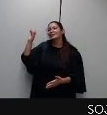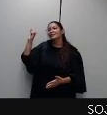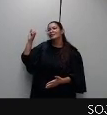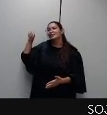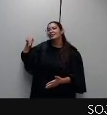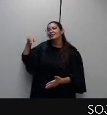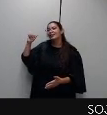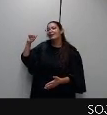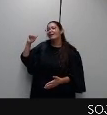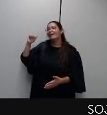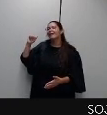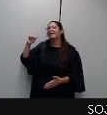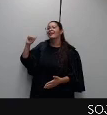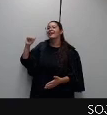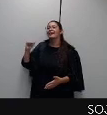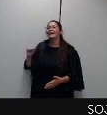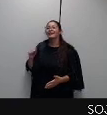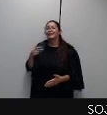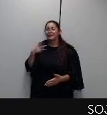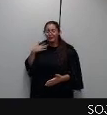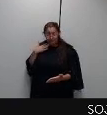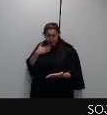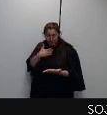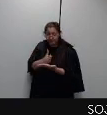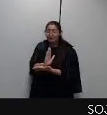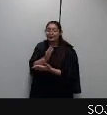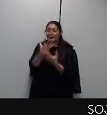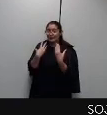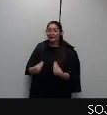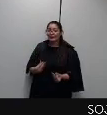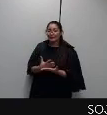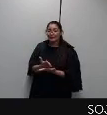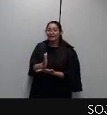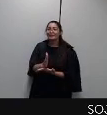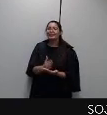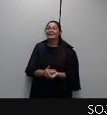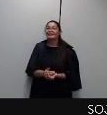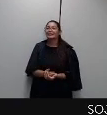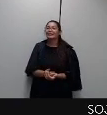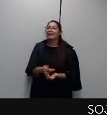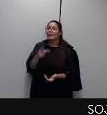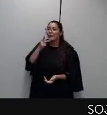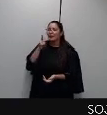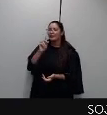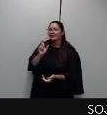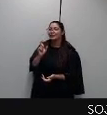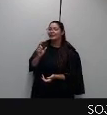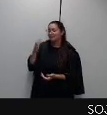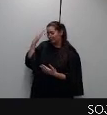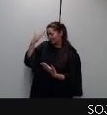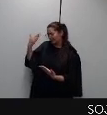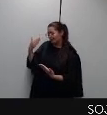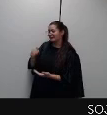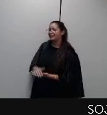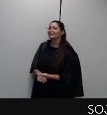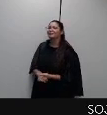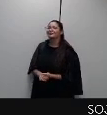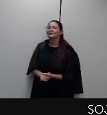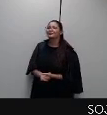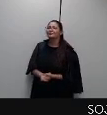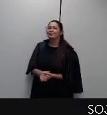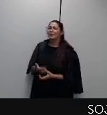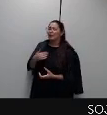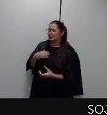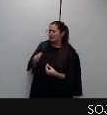acho que pode acelerar vai lá mini página palavra está com o silêncio é bom obrigada senhor presidente Eu Estou trazendo